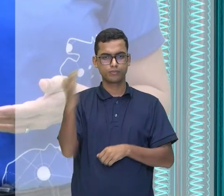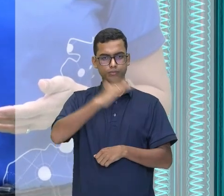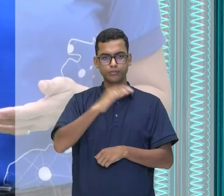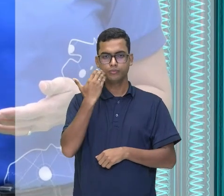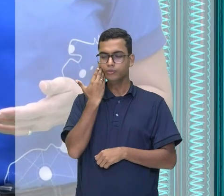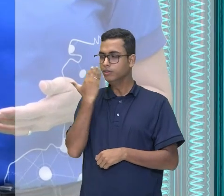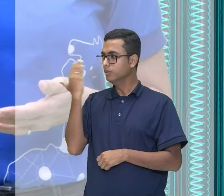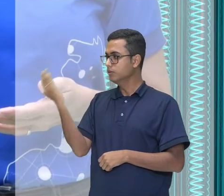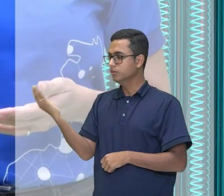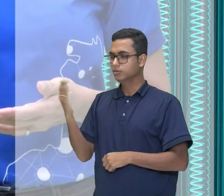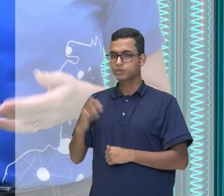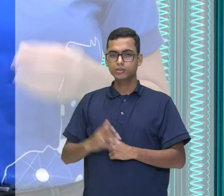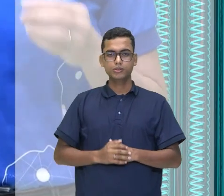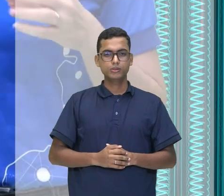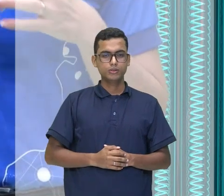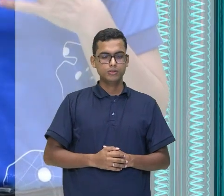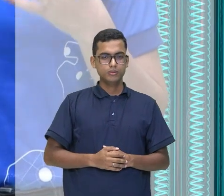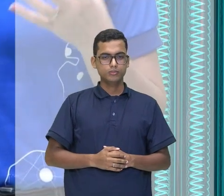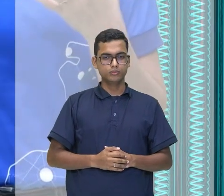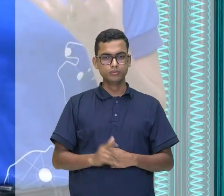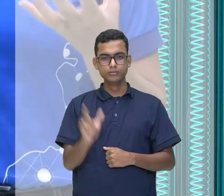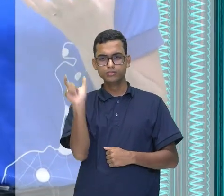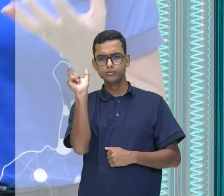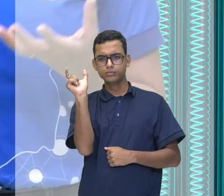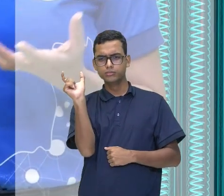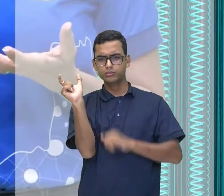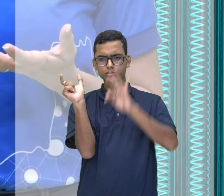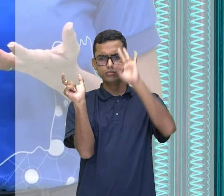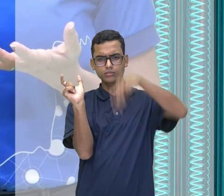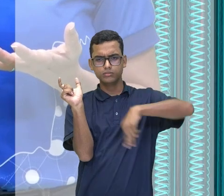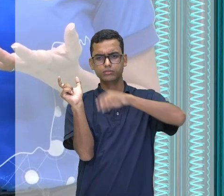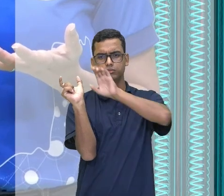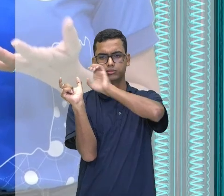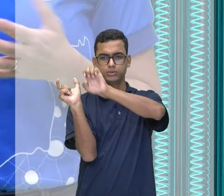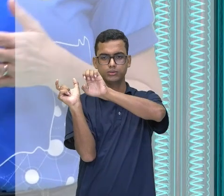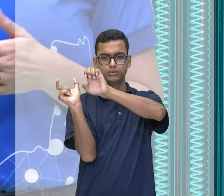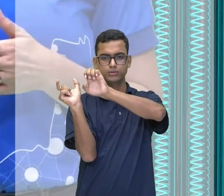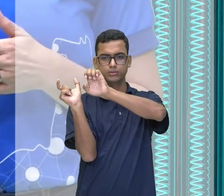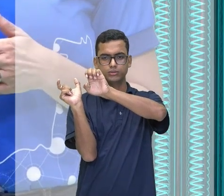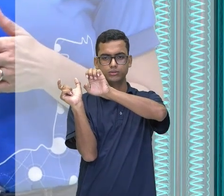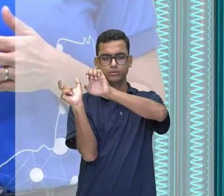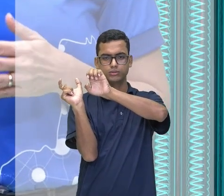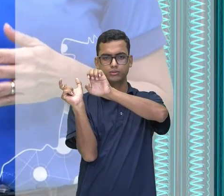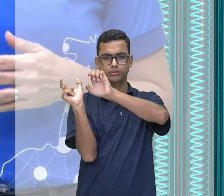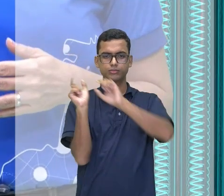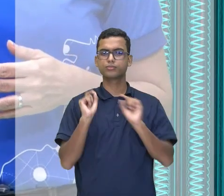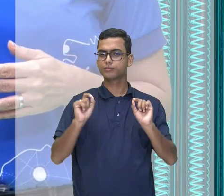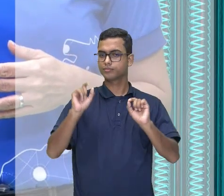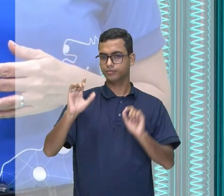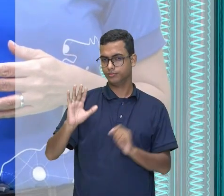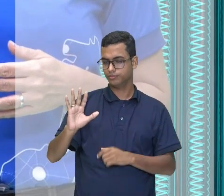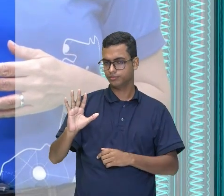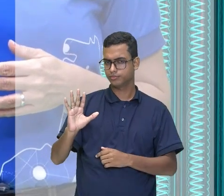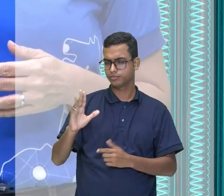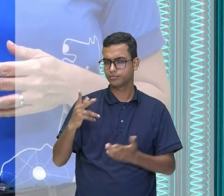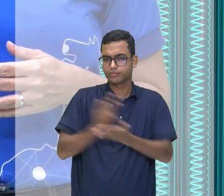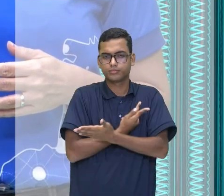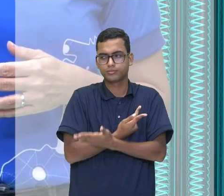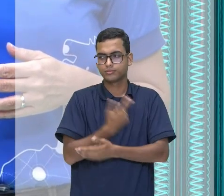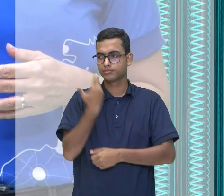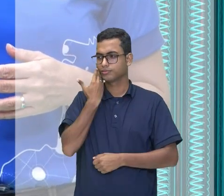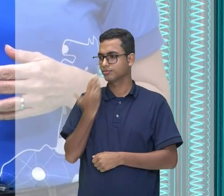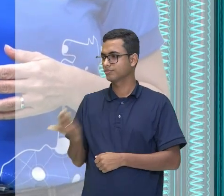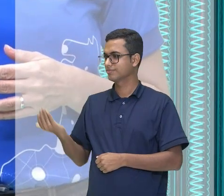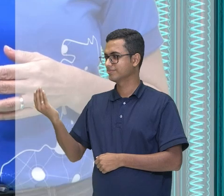tem um final em E, né? Seu verbo termina na letra E, o que acontece? Eu vou tirar o